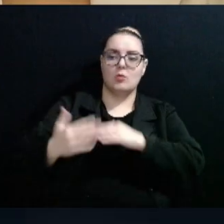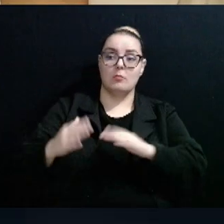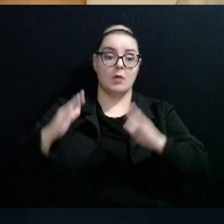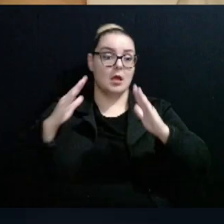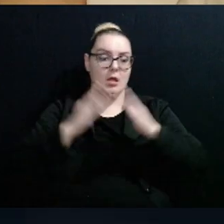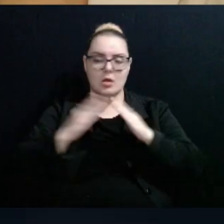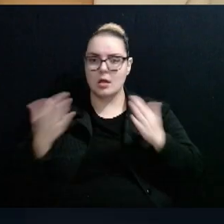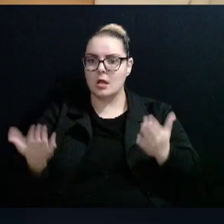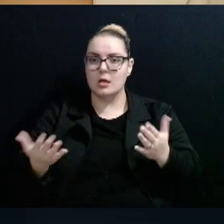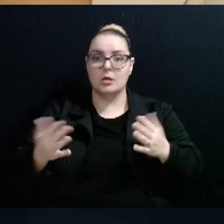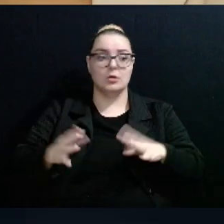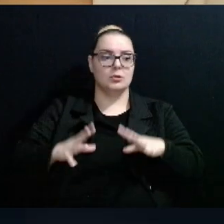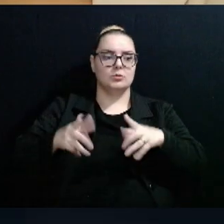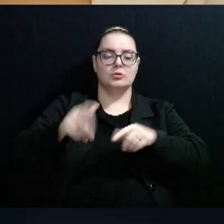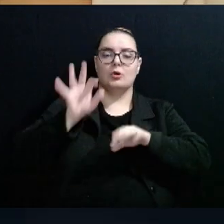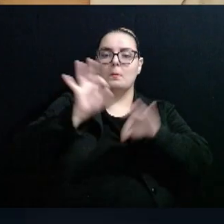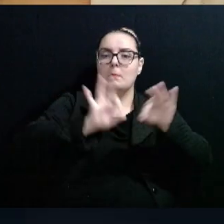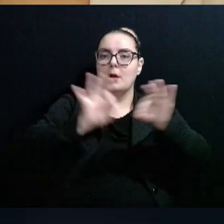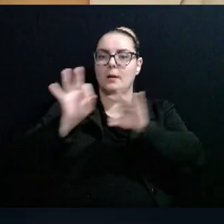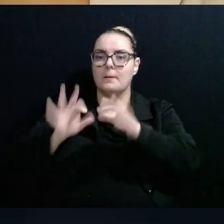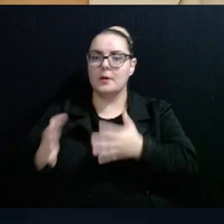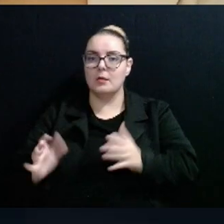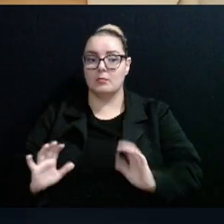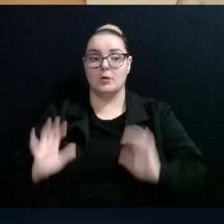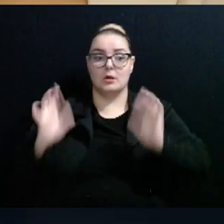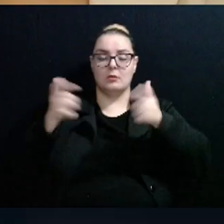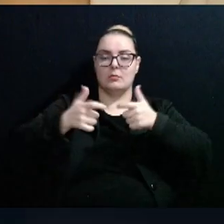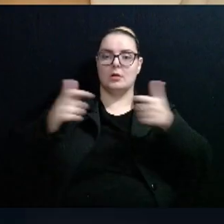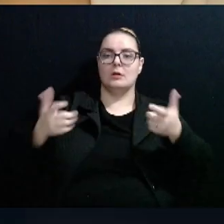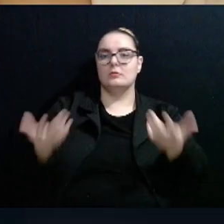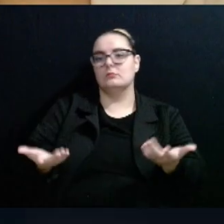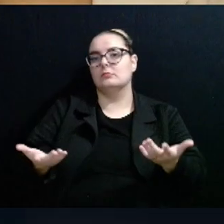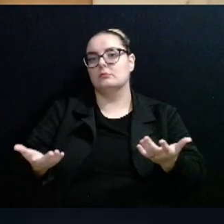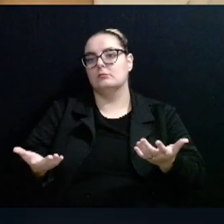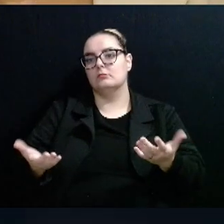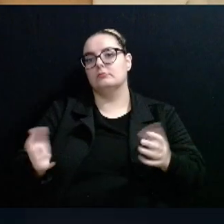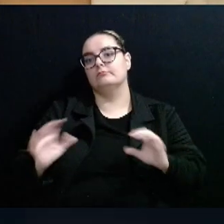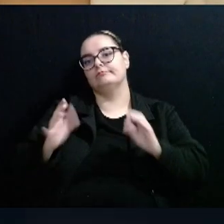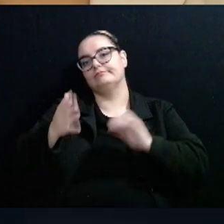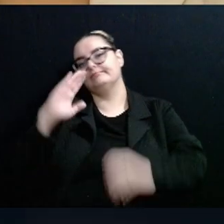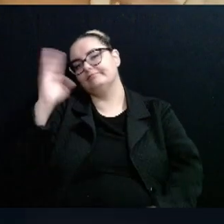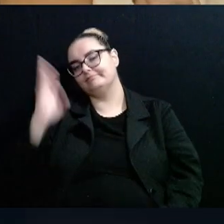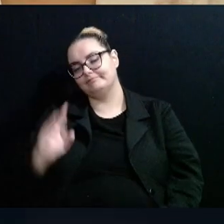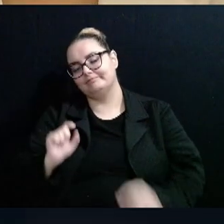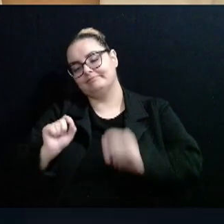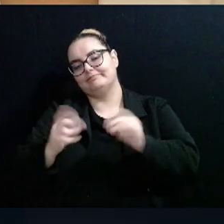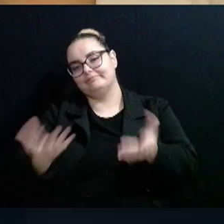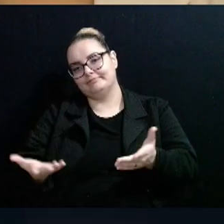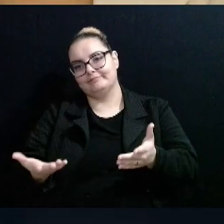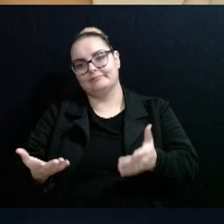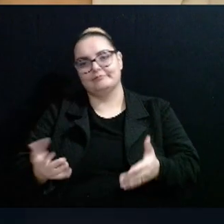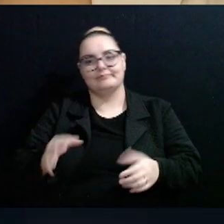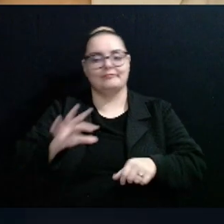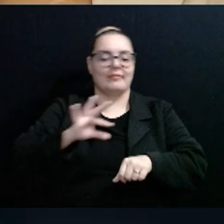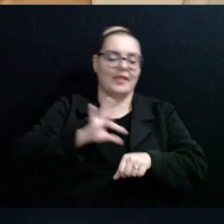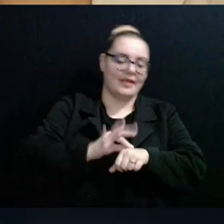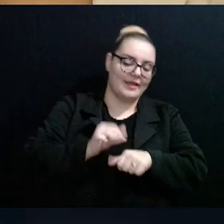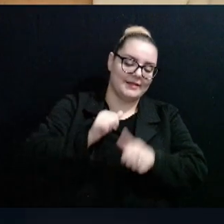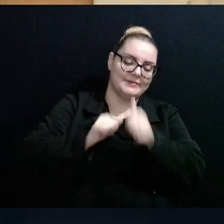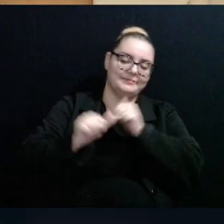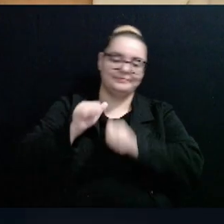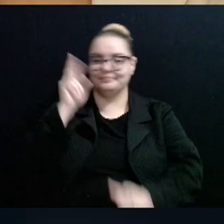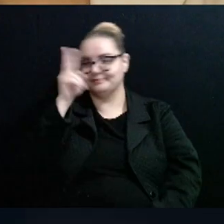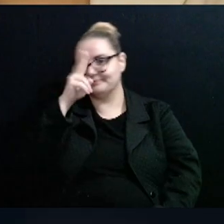tudo preparado para uma grande festa. E a festa do brasileiro é quê? É o quê? É carne, bebida, né,